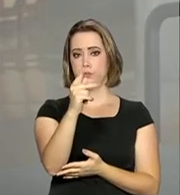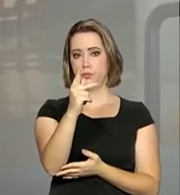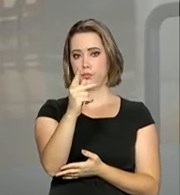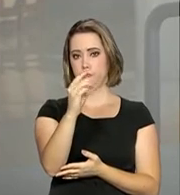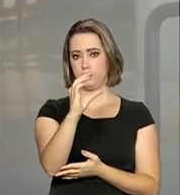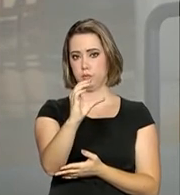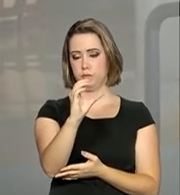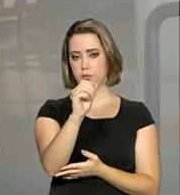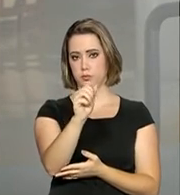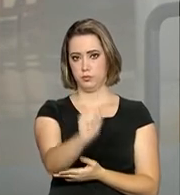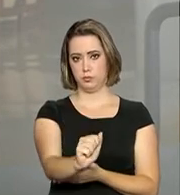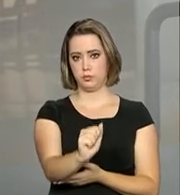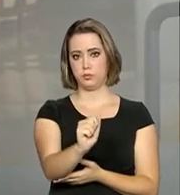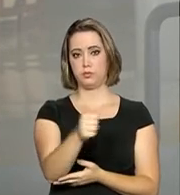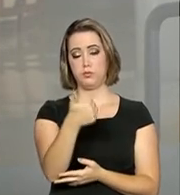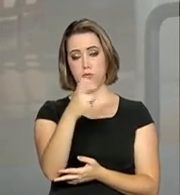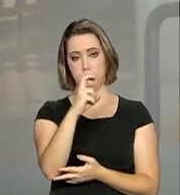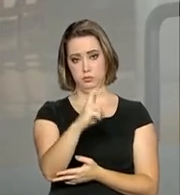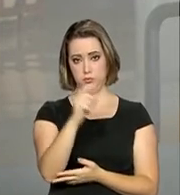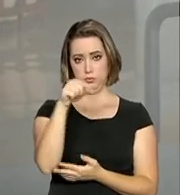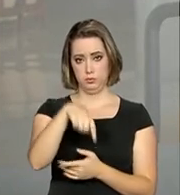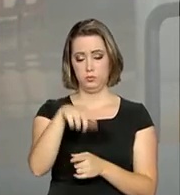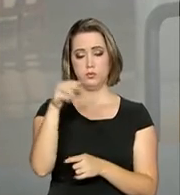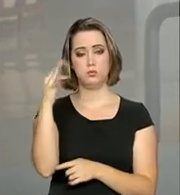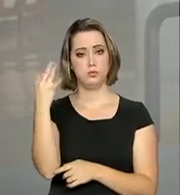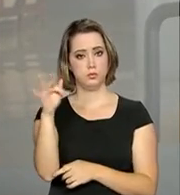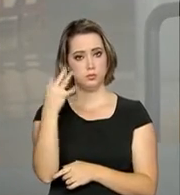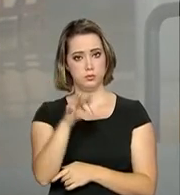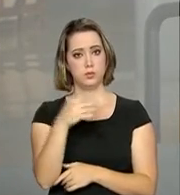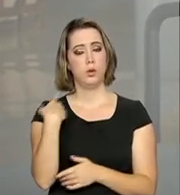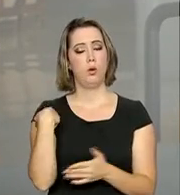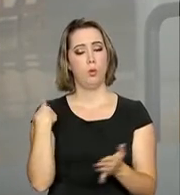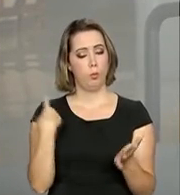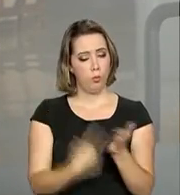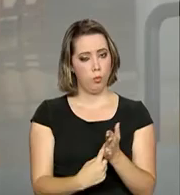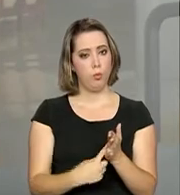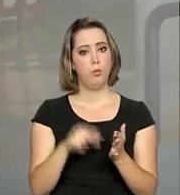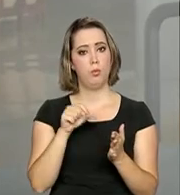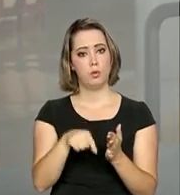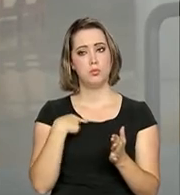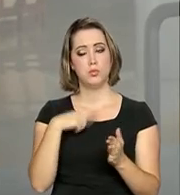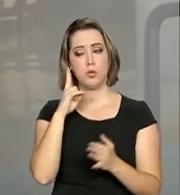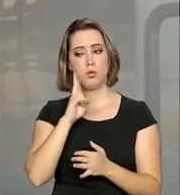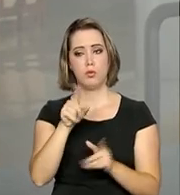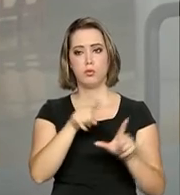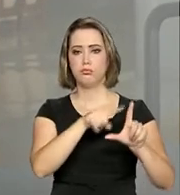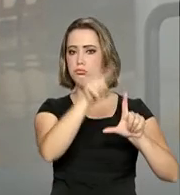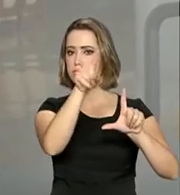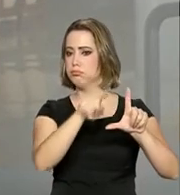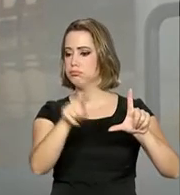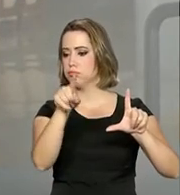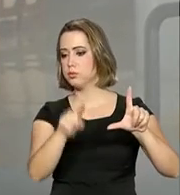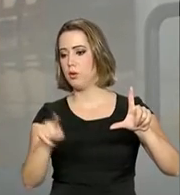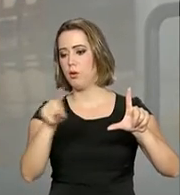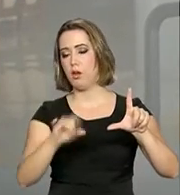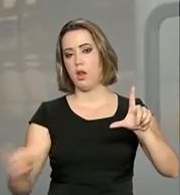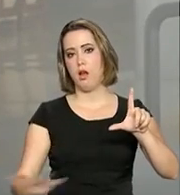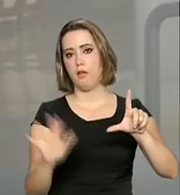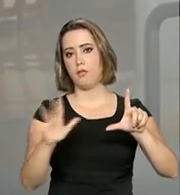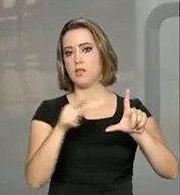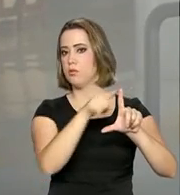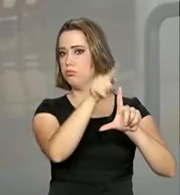Consumidor Amplo, o IPCA 15, para o mês de fevereiro, confirma a tendência de queda da inflação, que